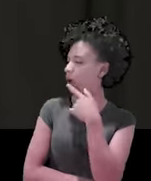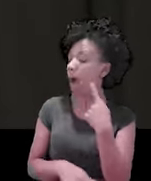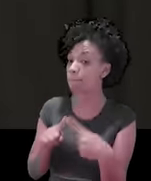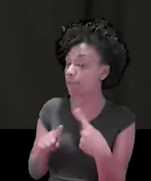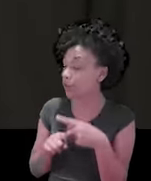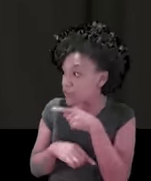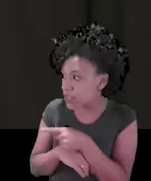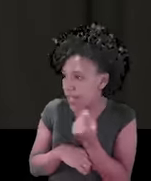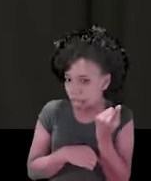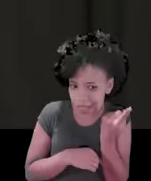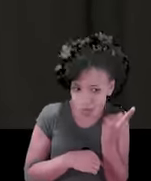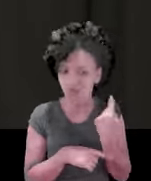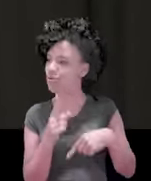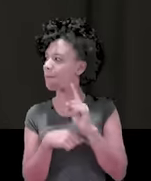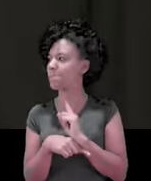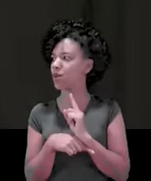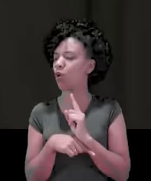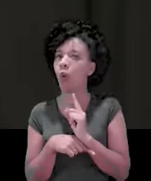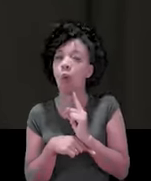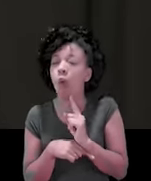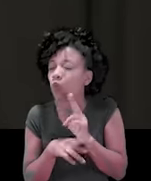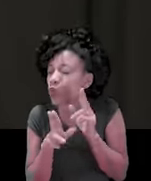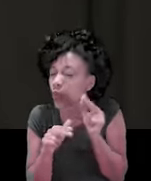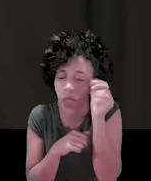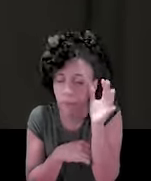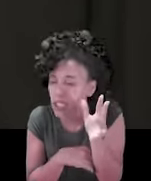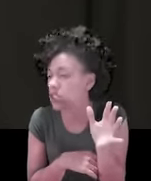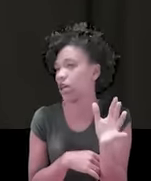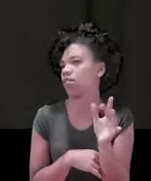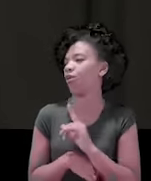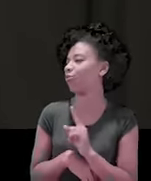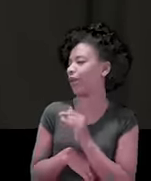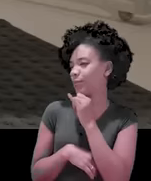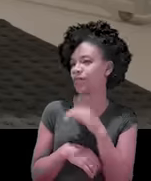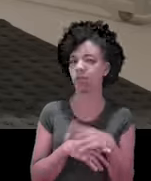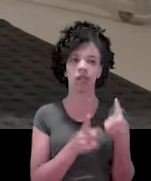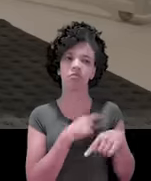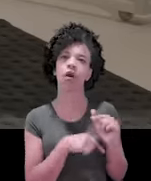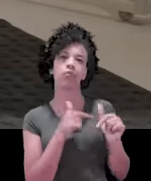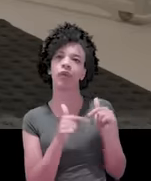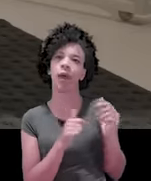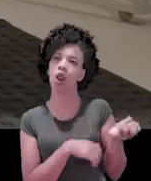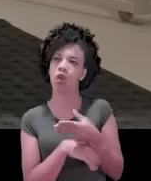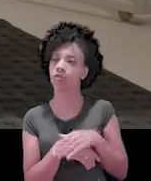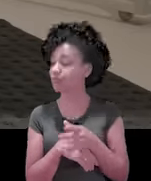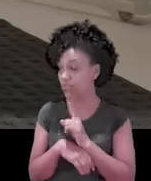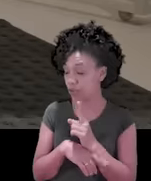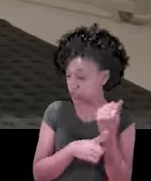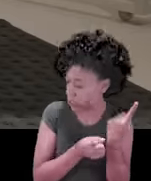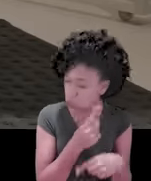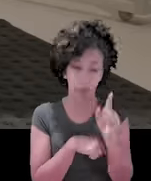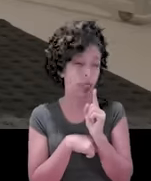dizer porque você superou o surreal como é que você superou a meu emprego não você